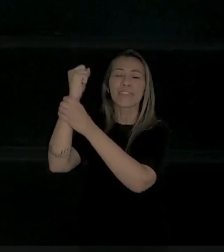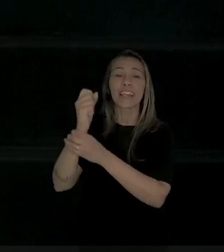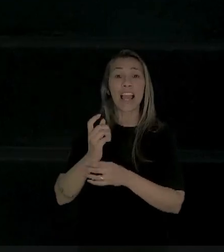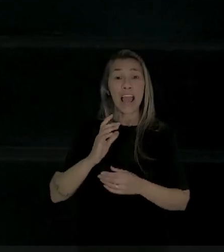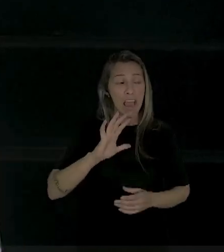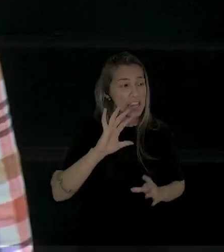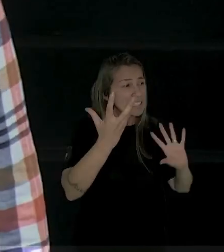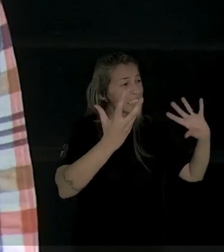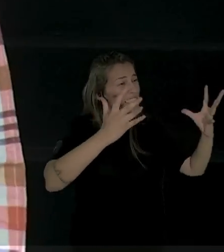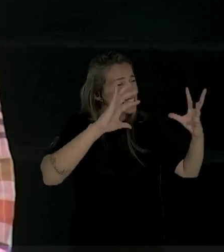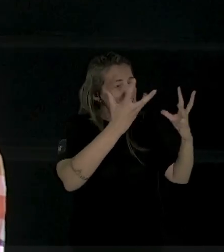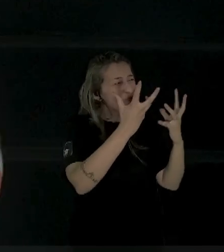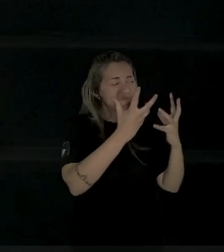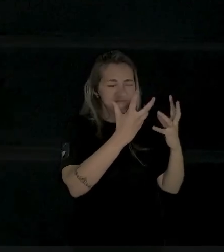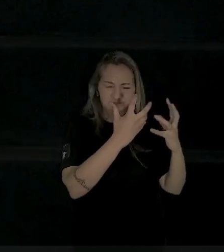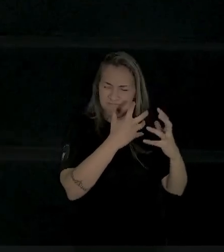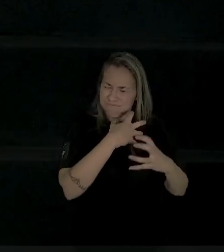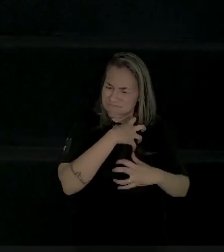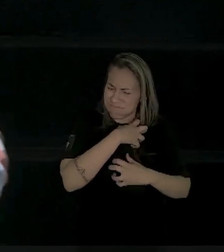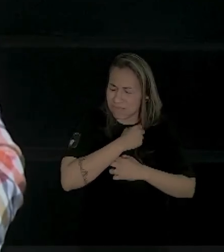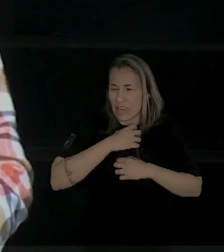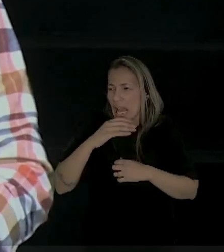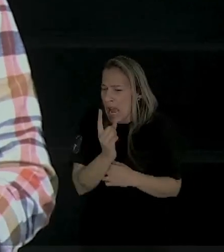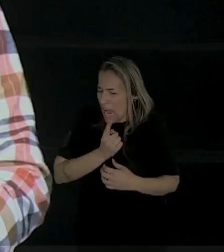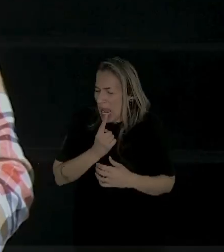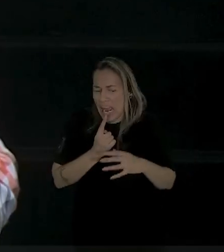pedra, se tranca na caverna,